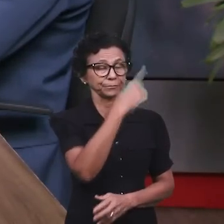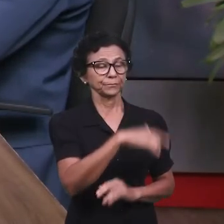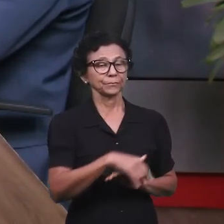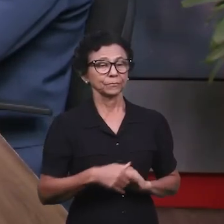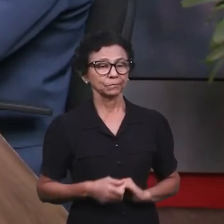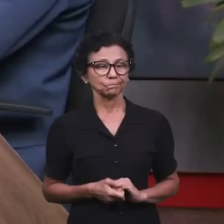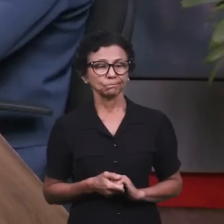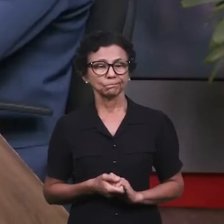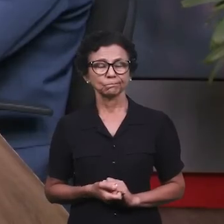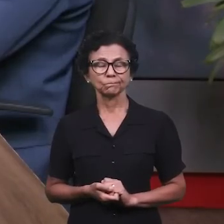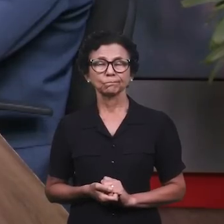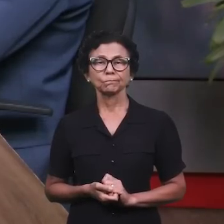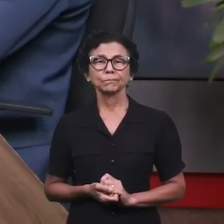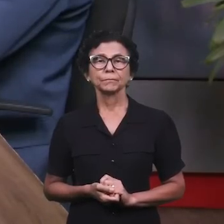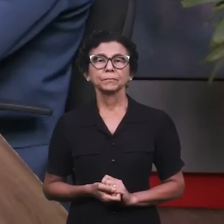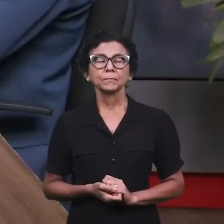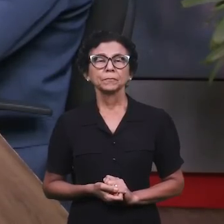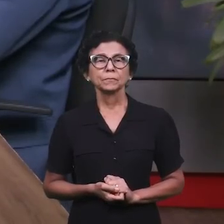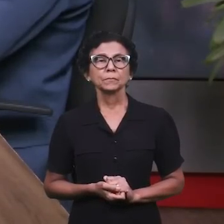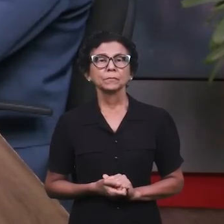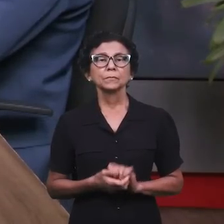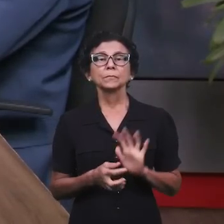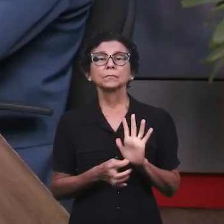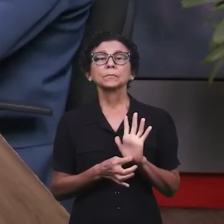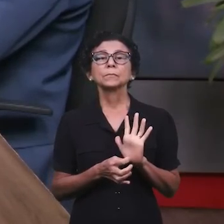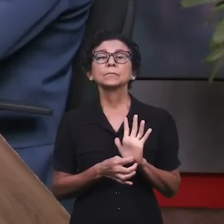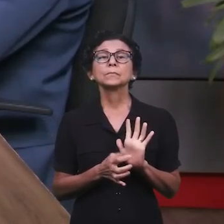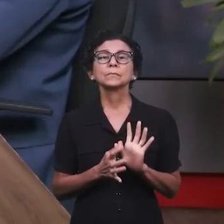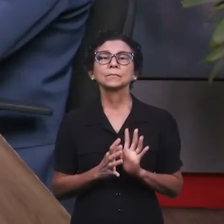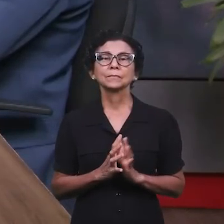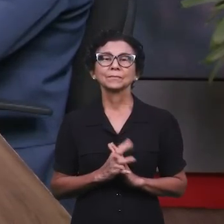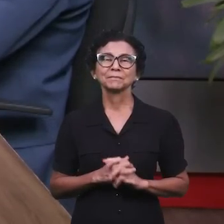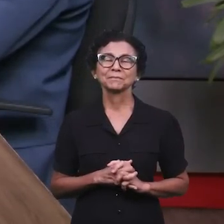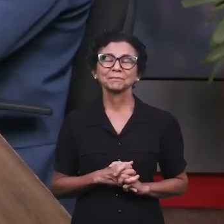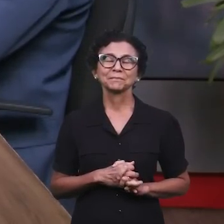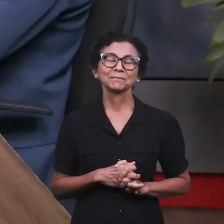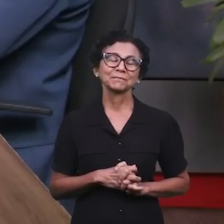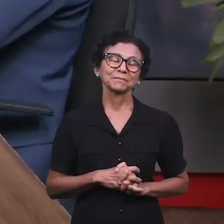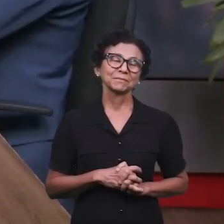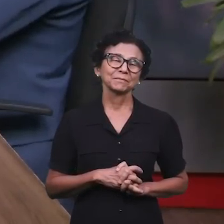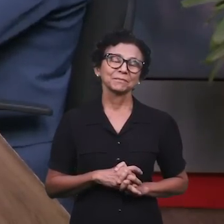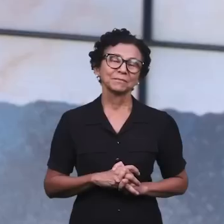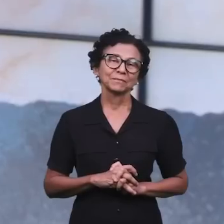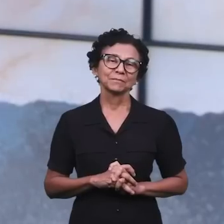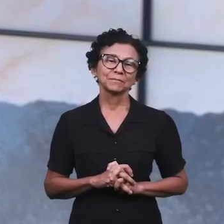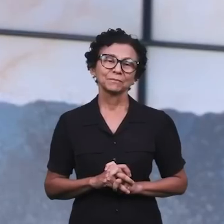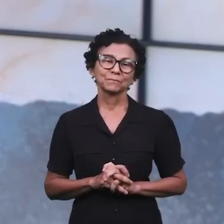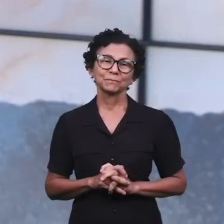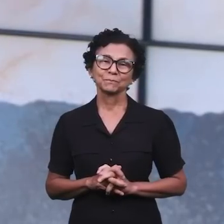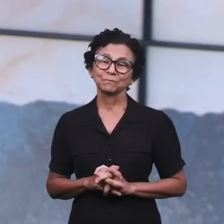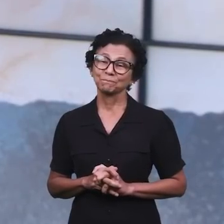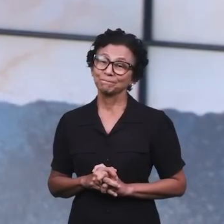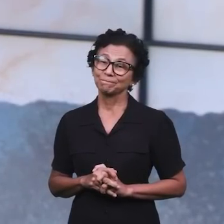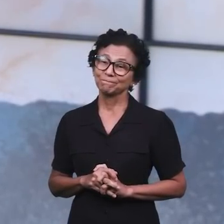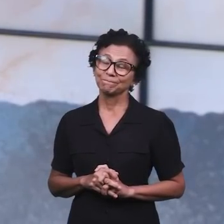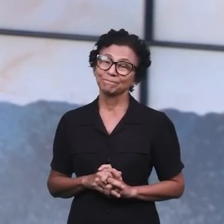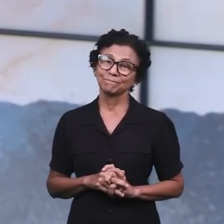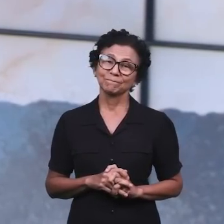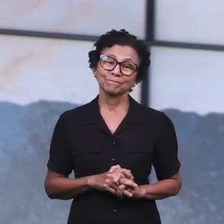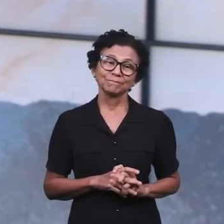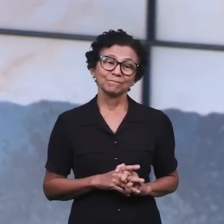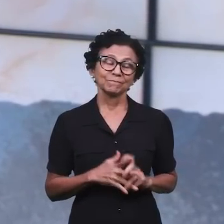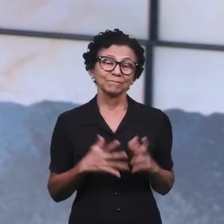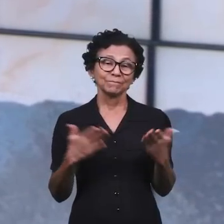o propósito de tirar o centro daquele que está dentro